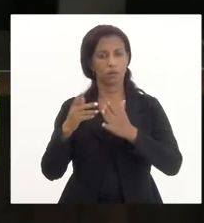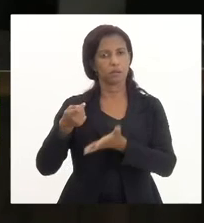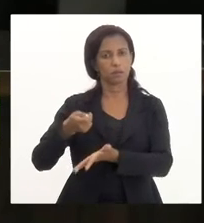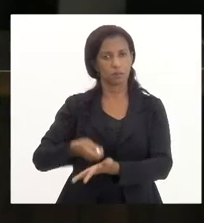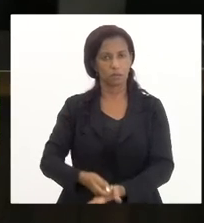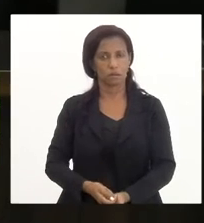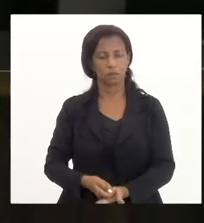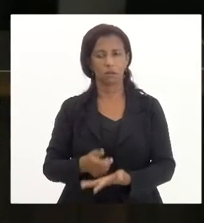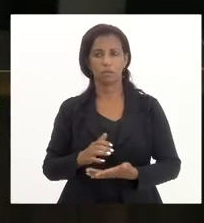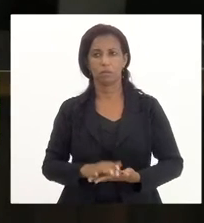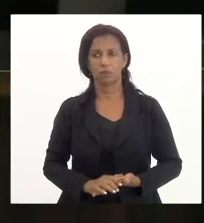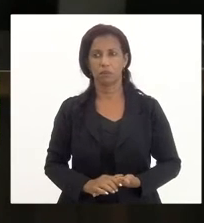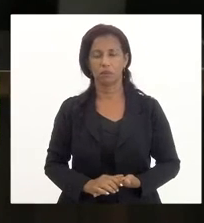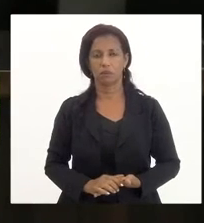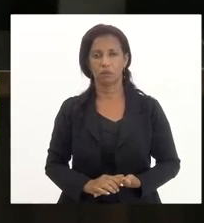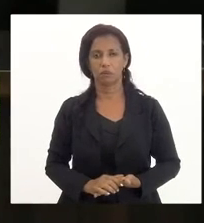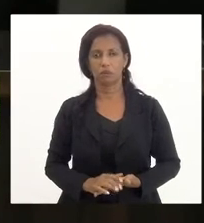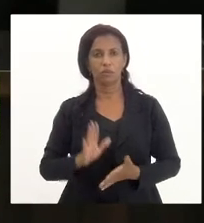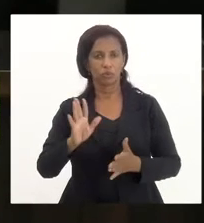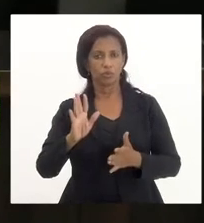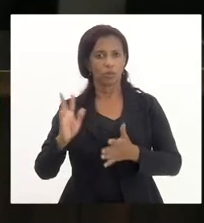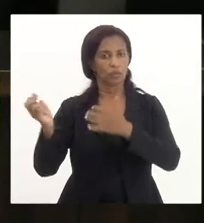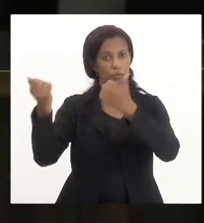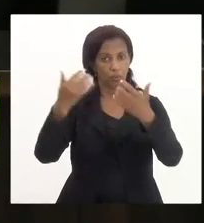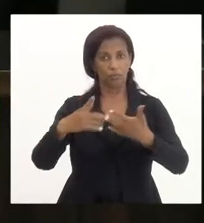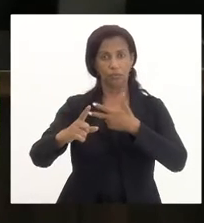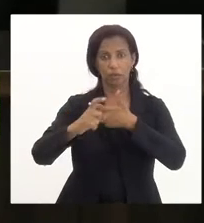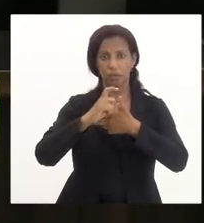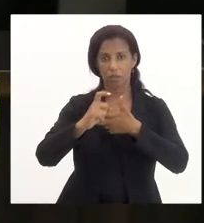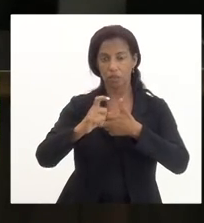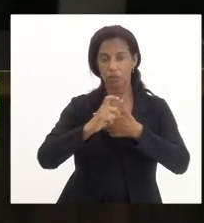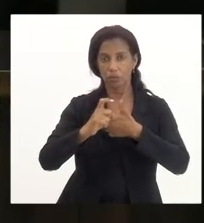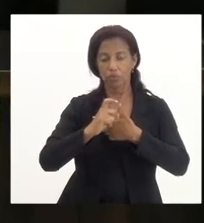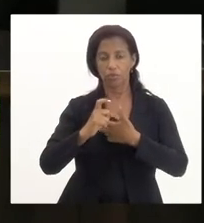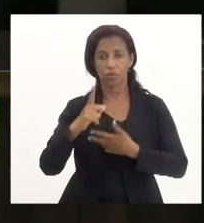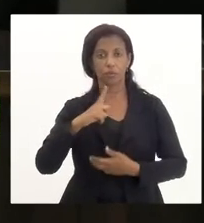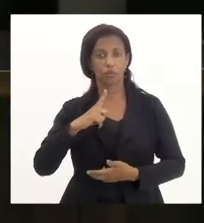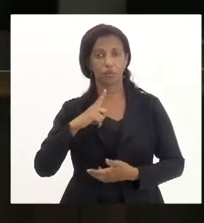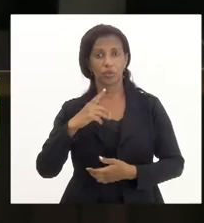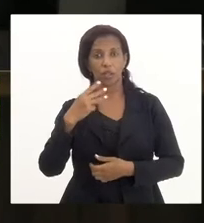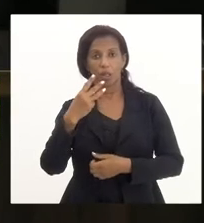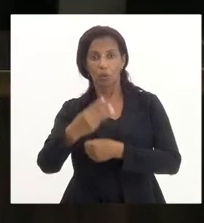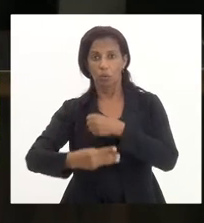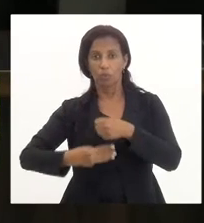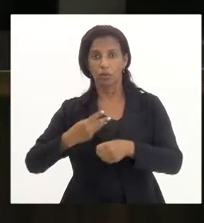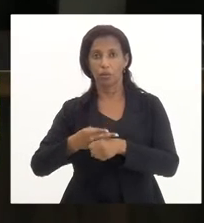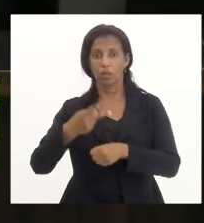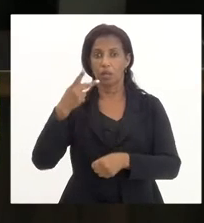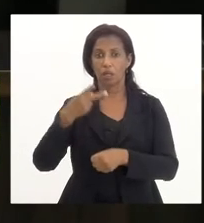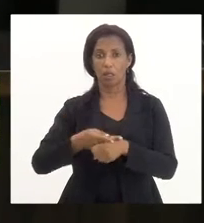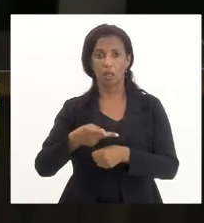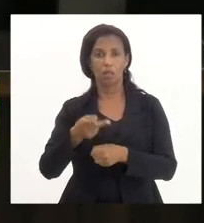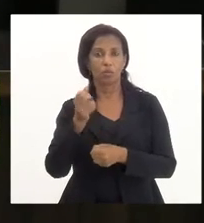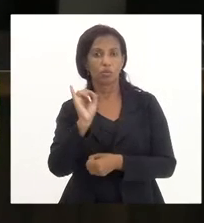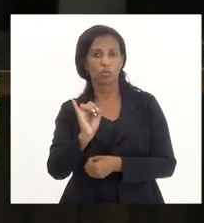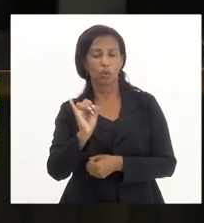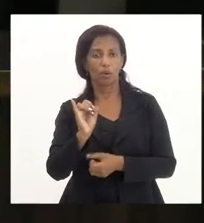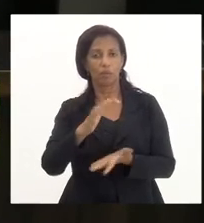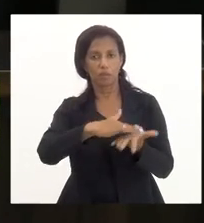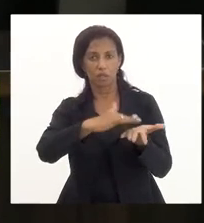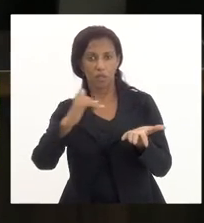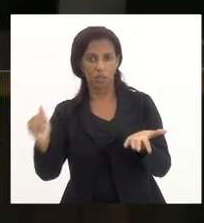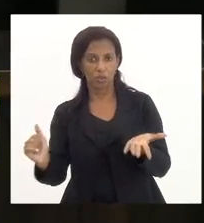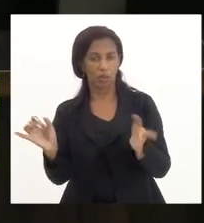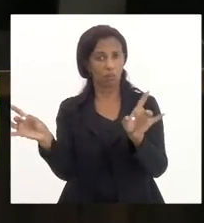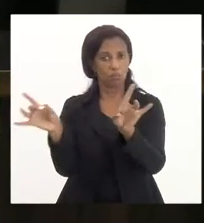seguramente se for viu do executivo de que o triénio só será assistir